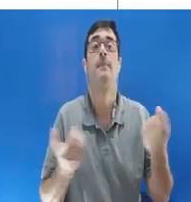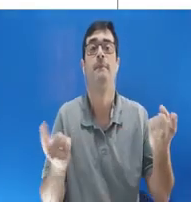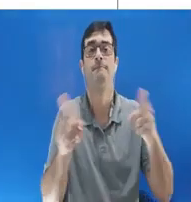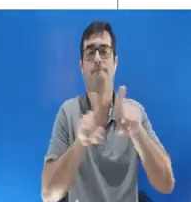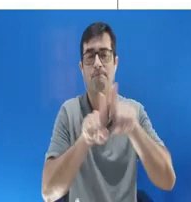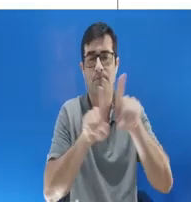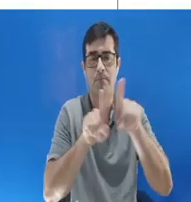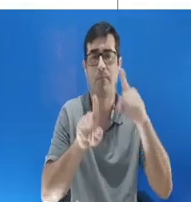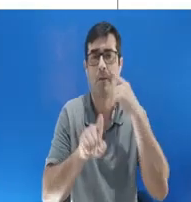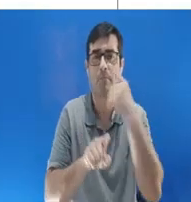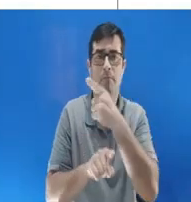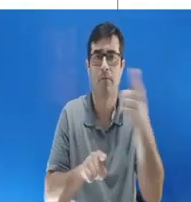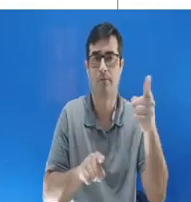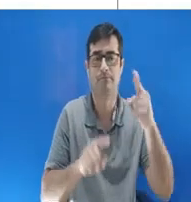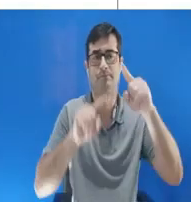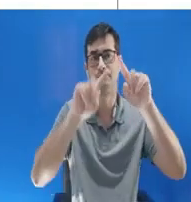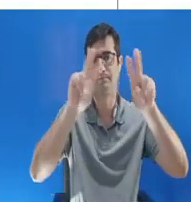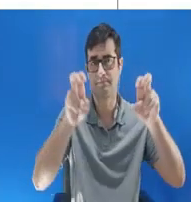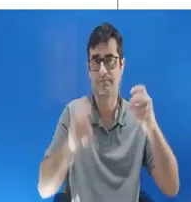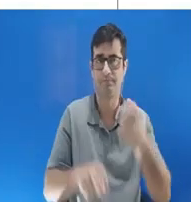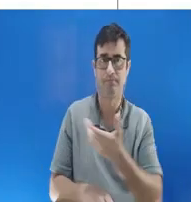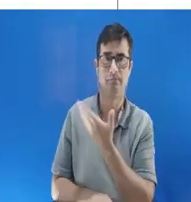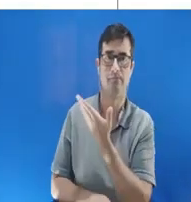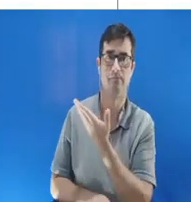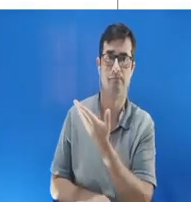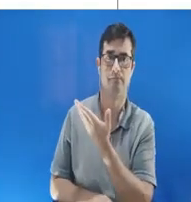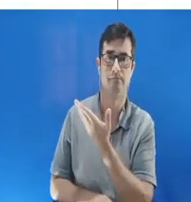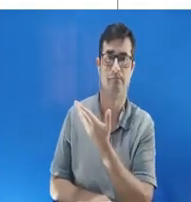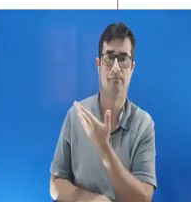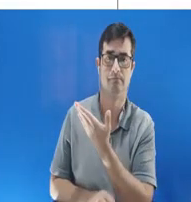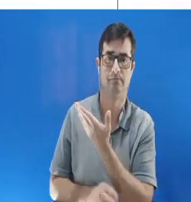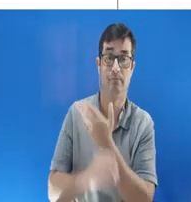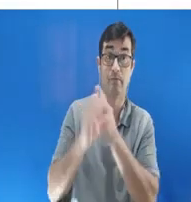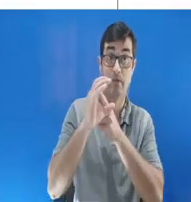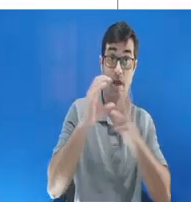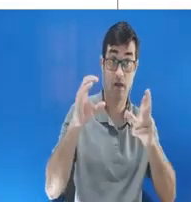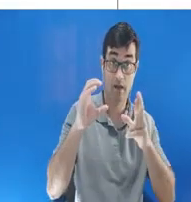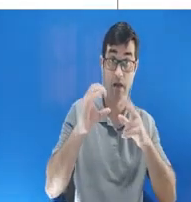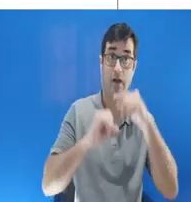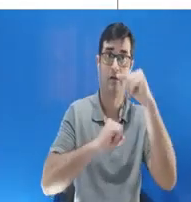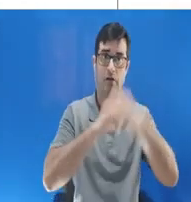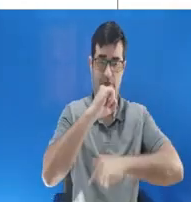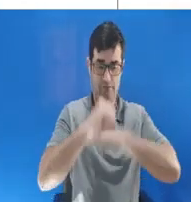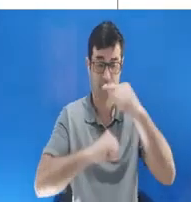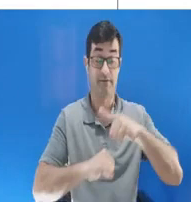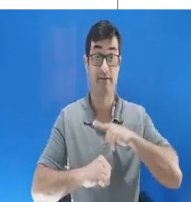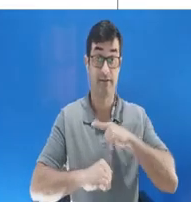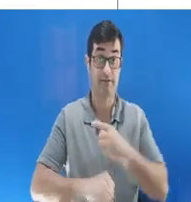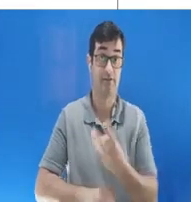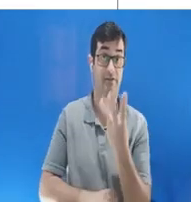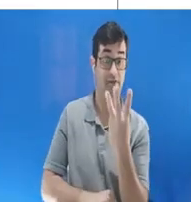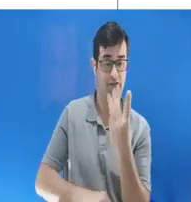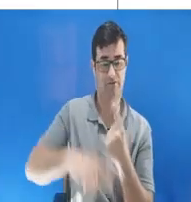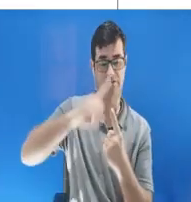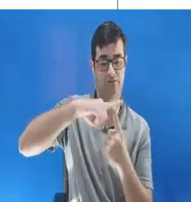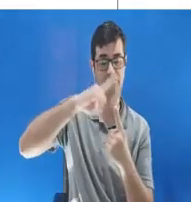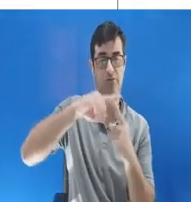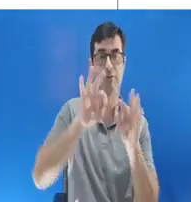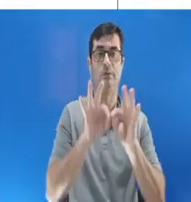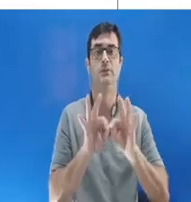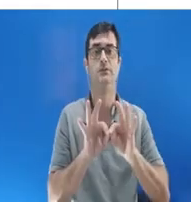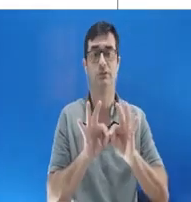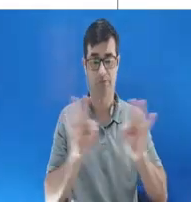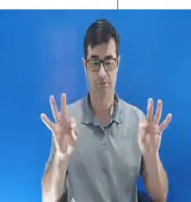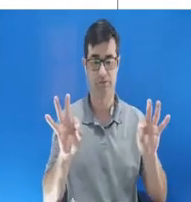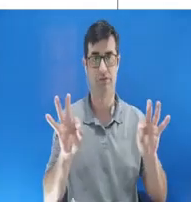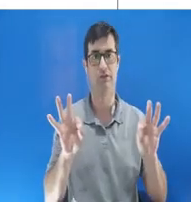Pensando instrumentalmente, né, eu teria três tipos de medidas para o raio atômico,